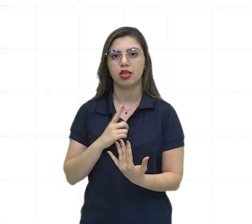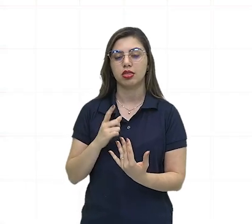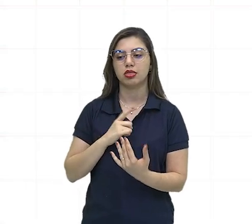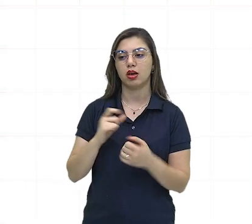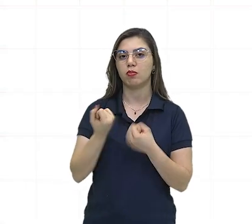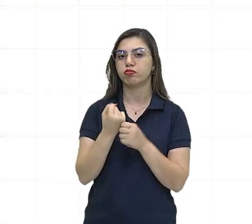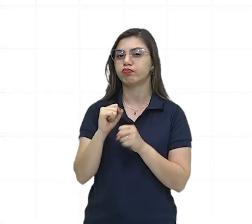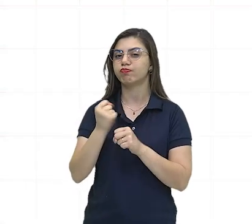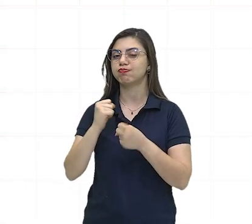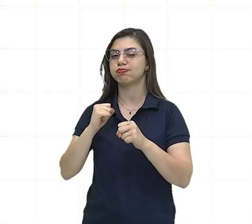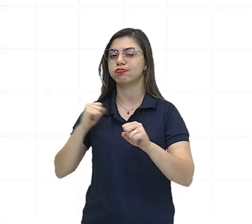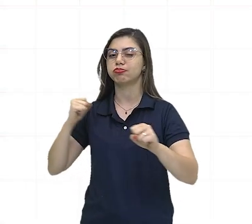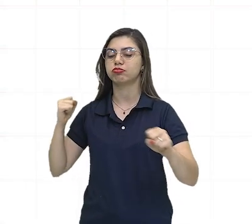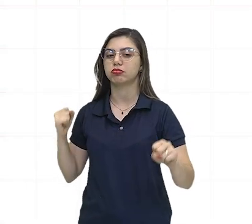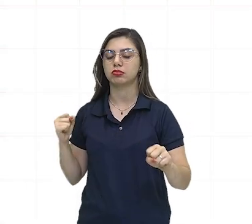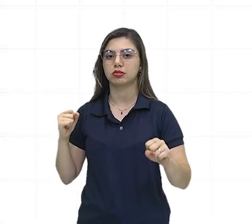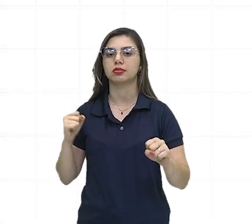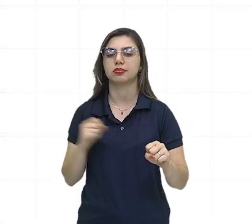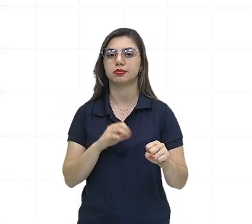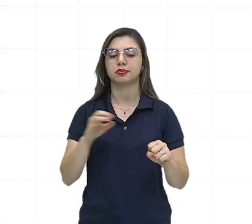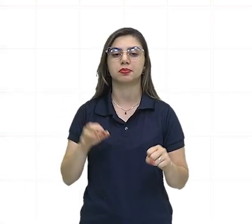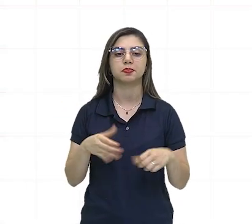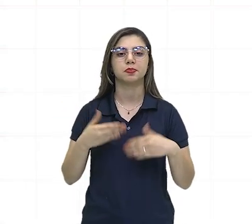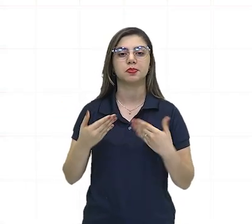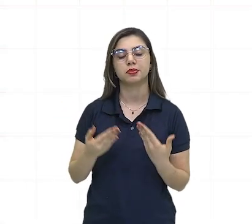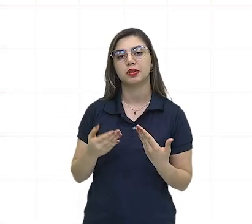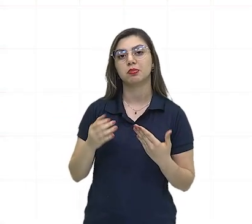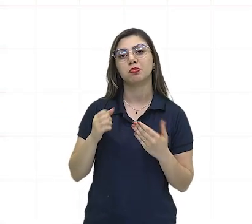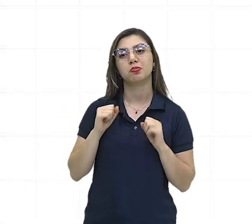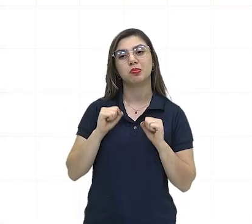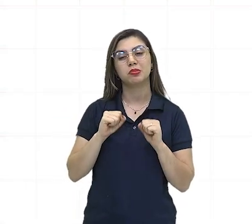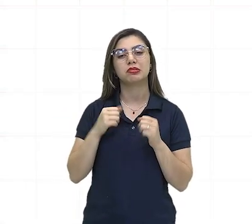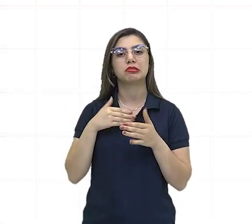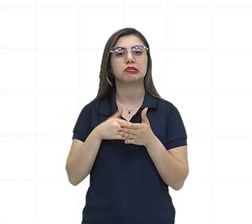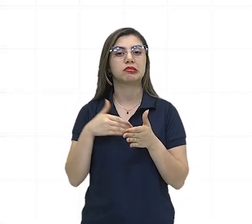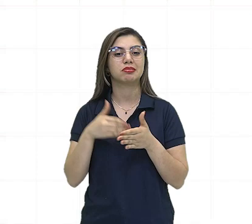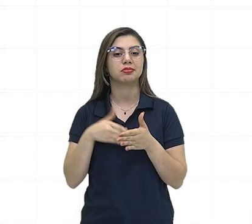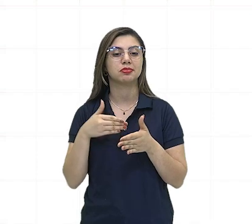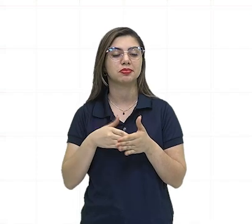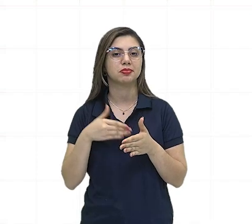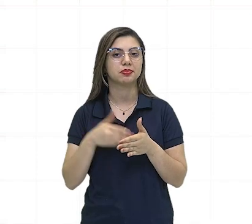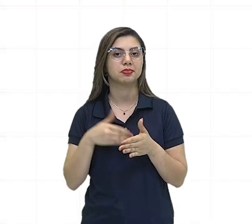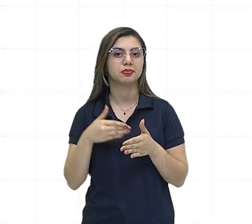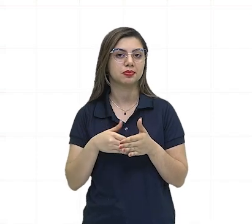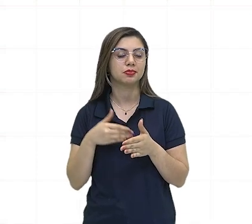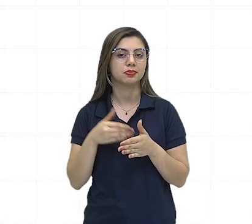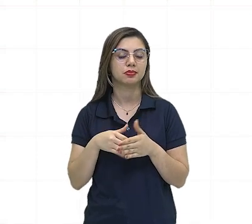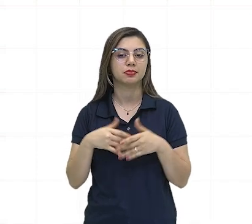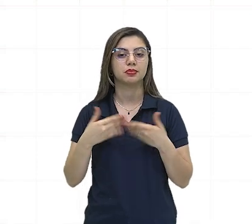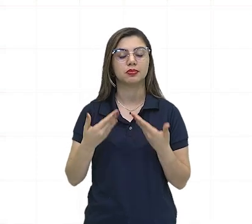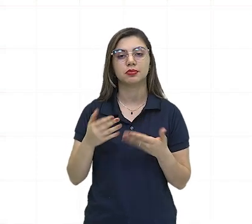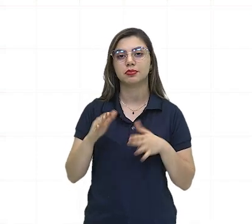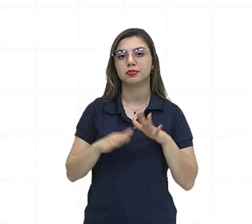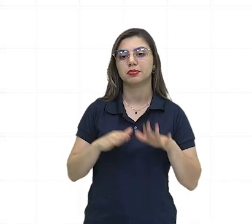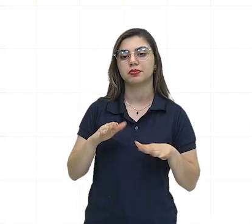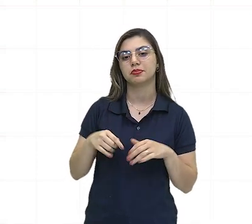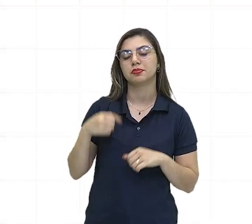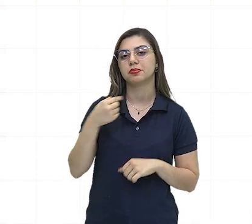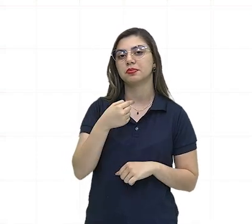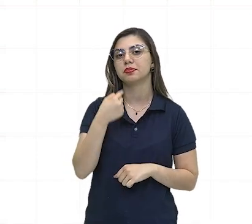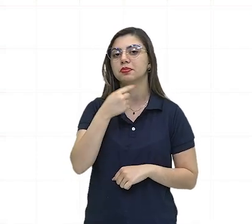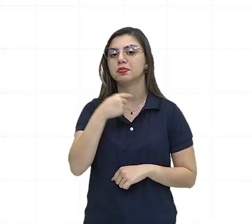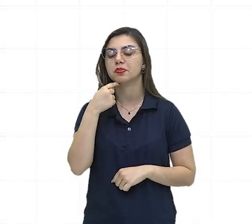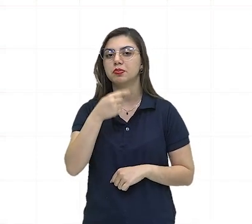agrícola extensiva, essa capacidade ela pode ser limitada e também incapaz de responder